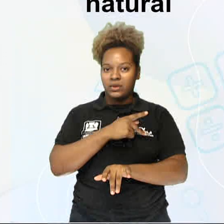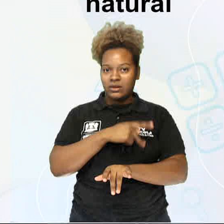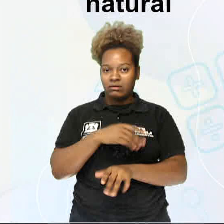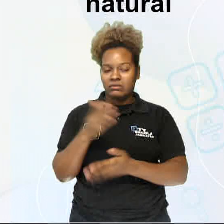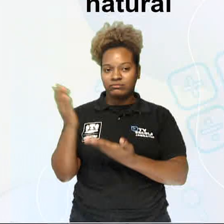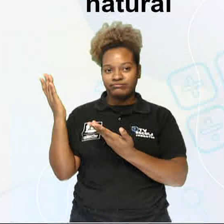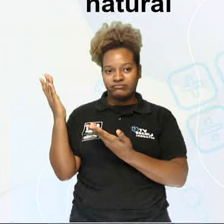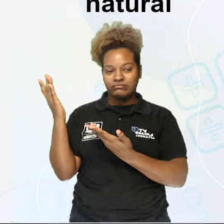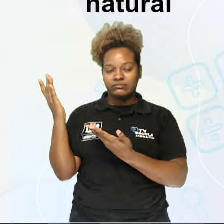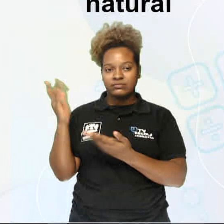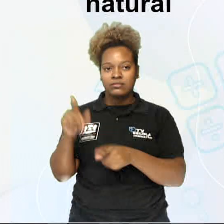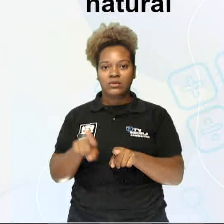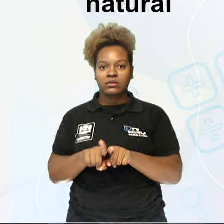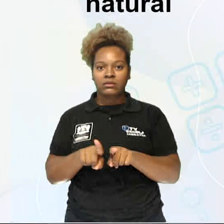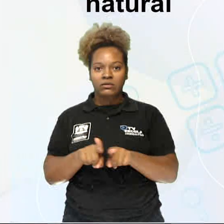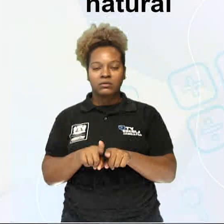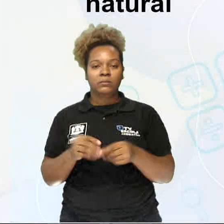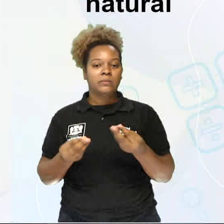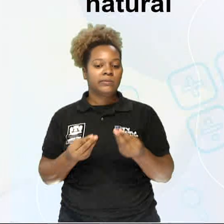que também